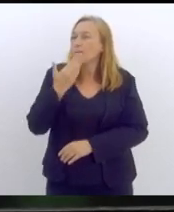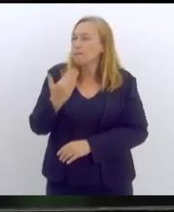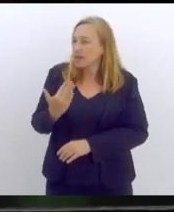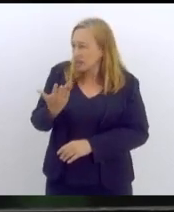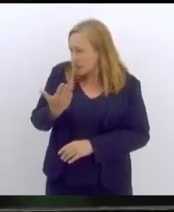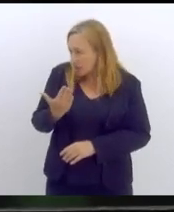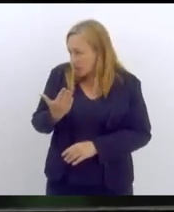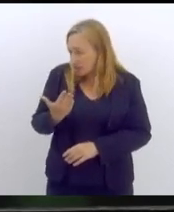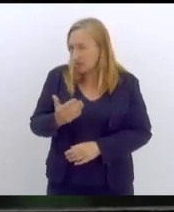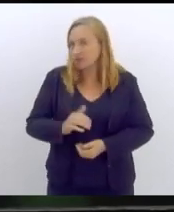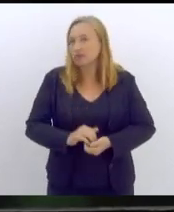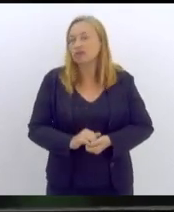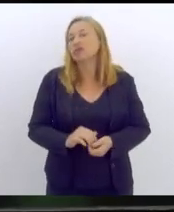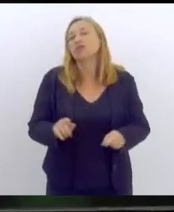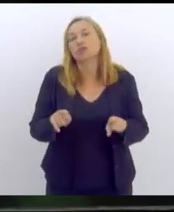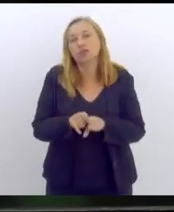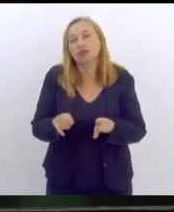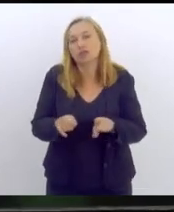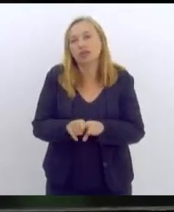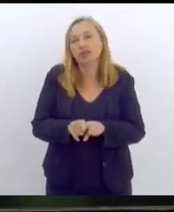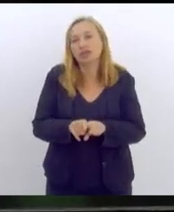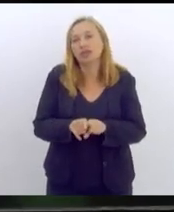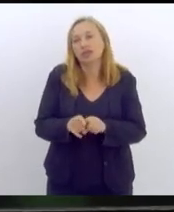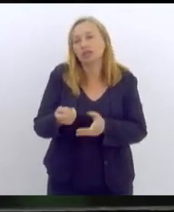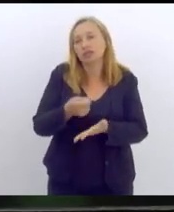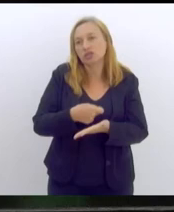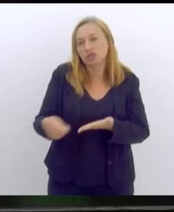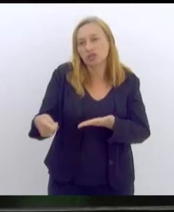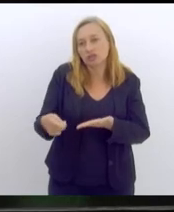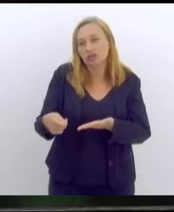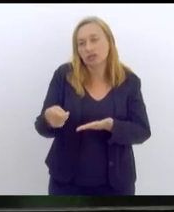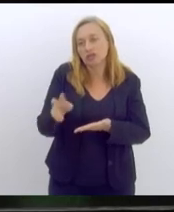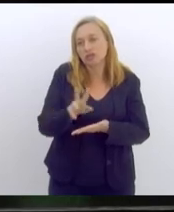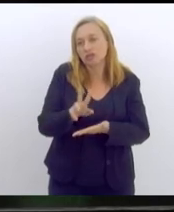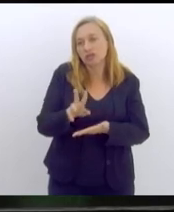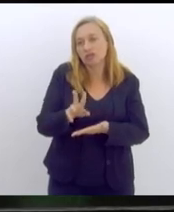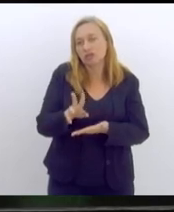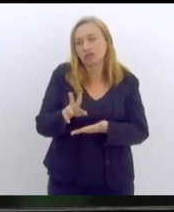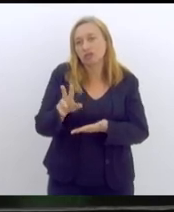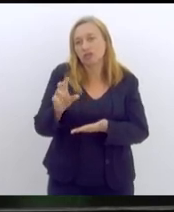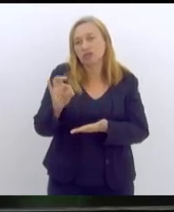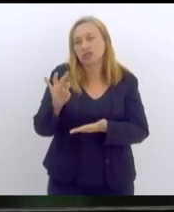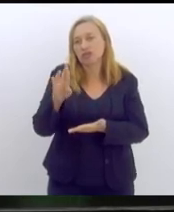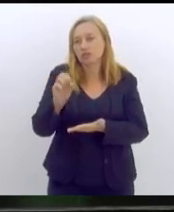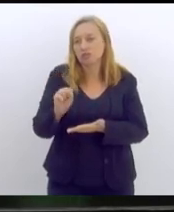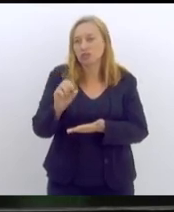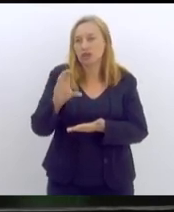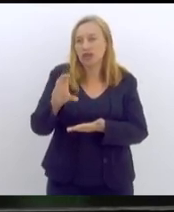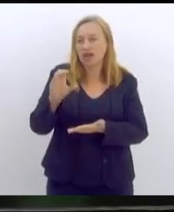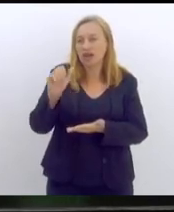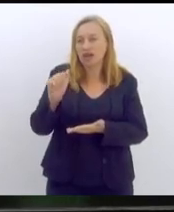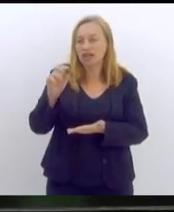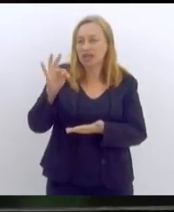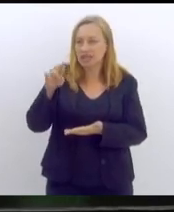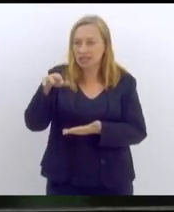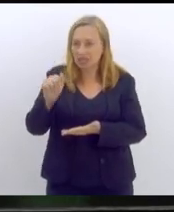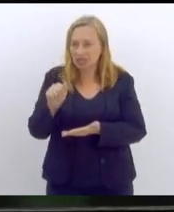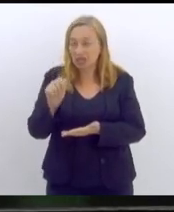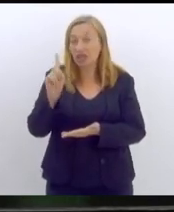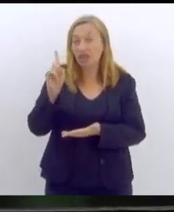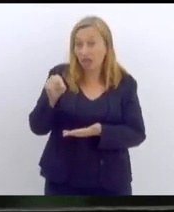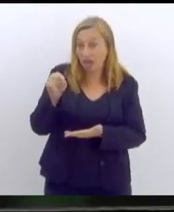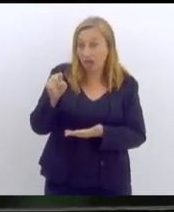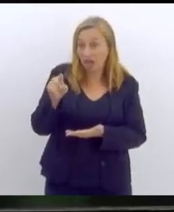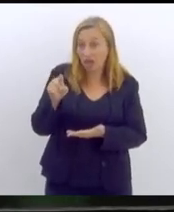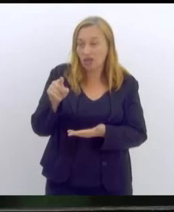vilipendiaram o busto, como também inscreveram nele o símbolo da suástica nazista, o que é em si